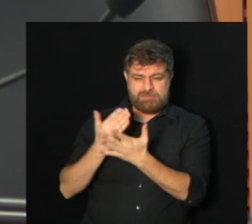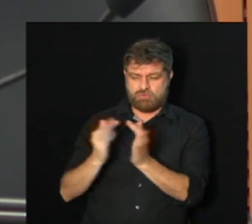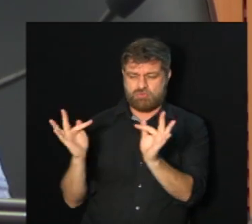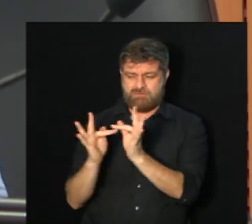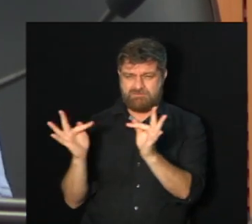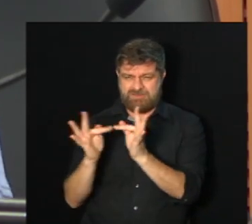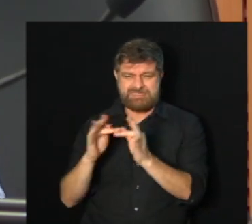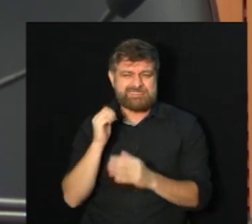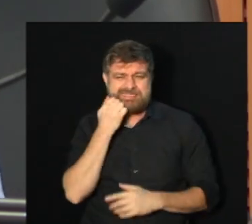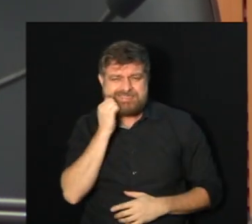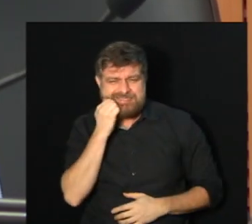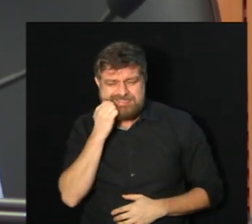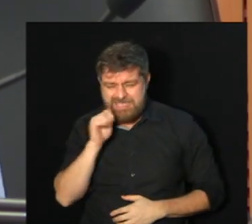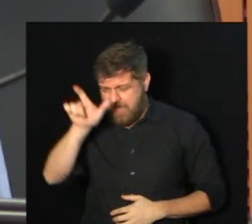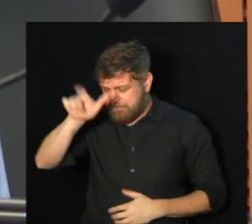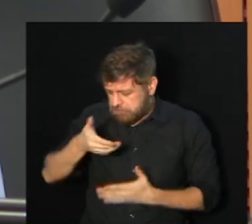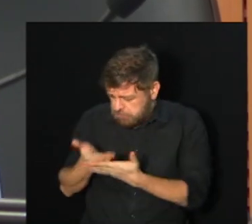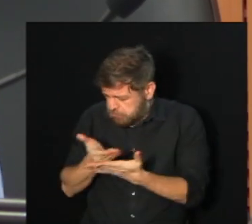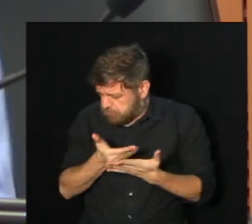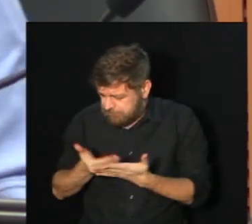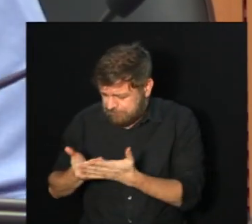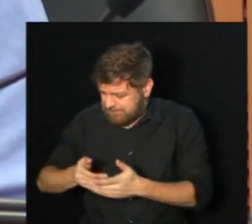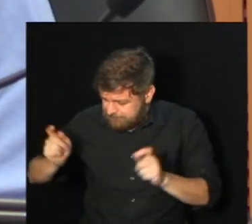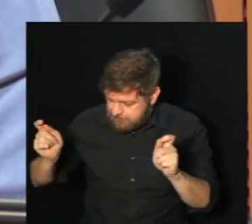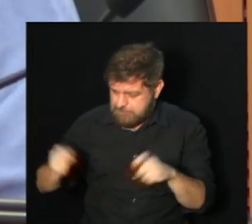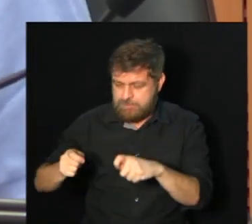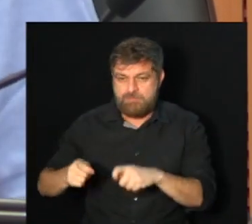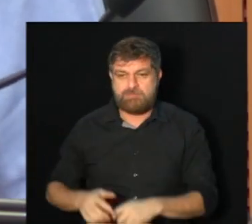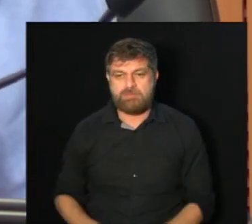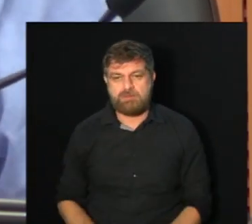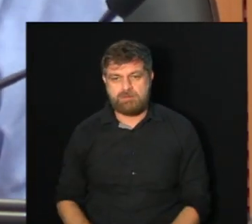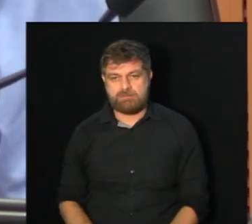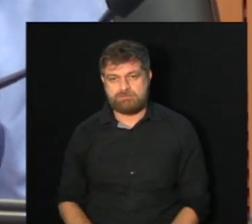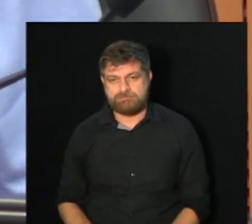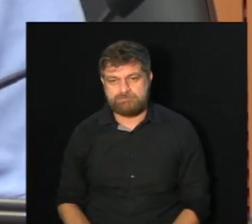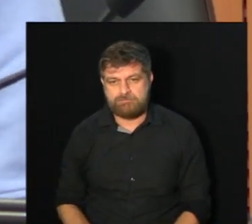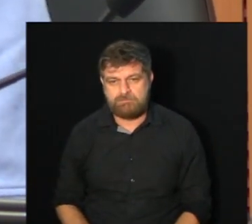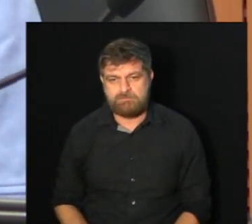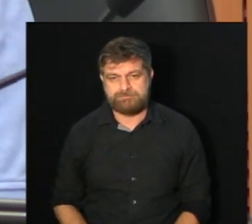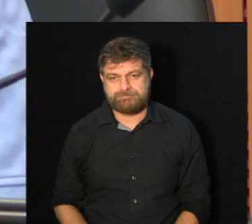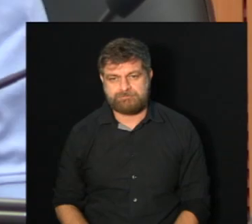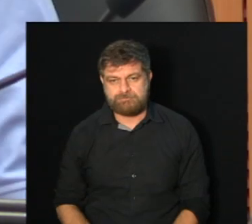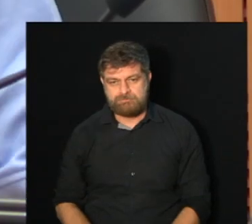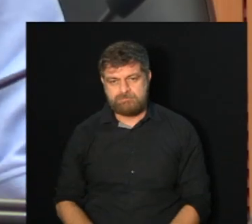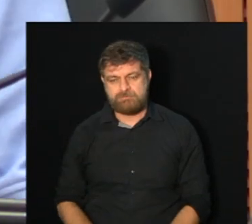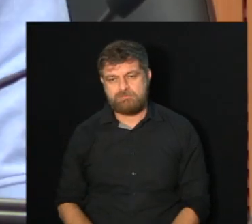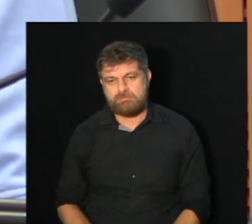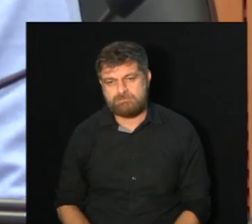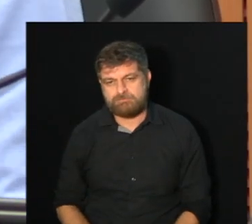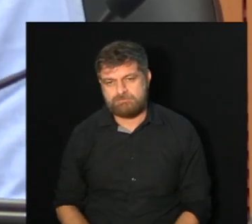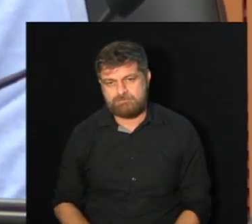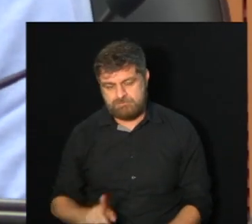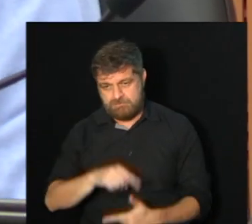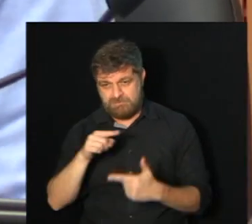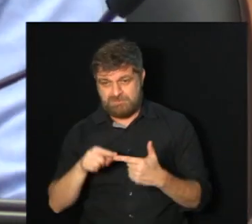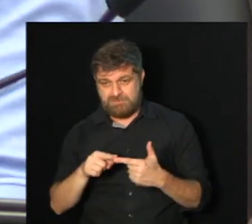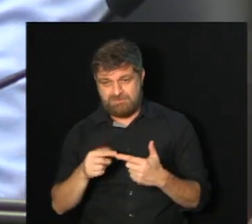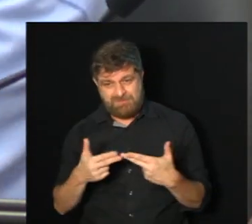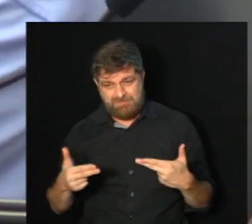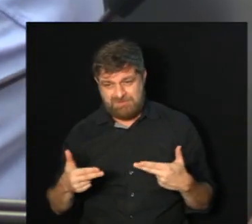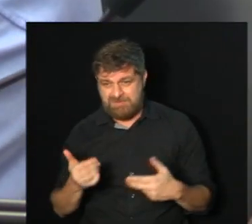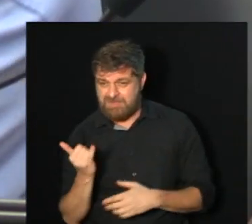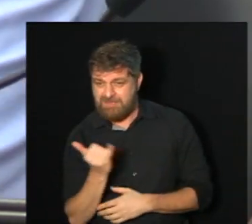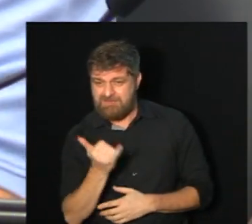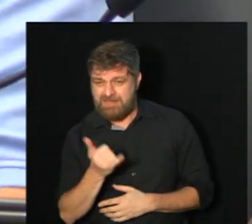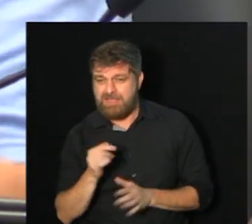física e ciências, era uma pessoa muito capaz. Muito bem. A outra coisa que eu queria falar é o seguinte: bom,